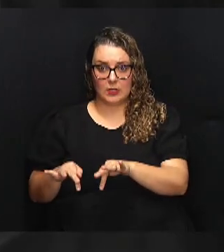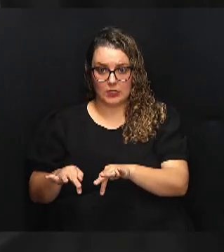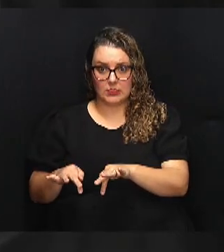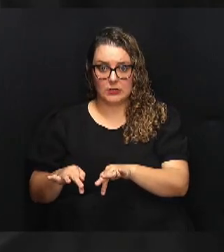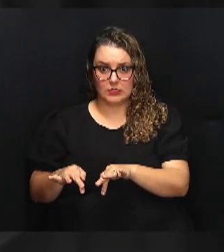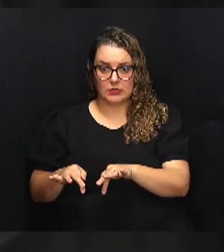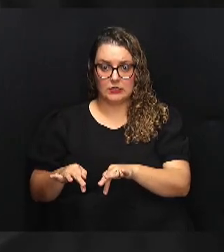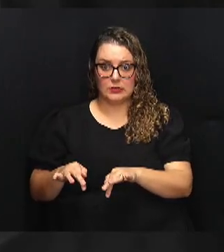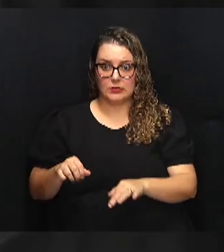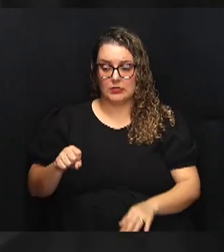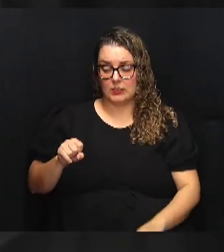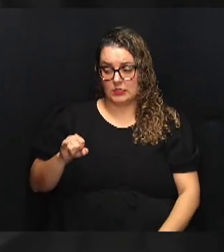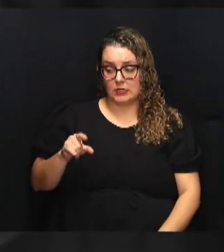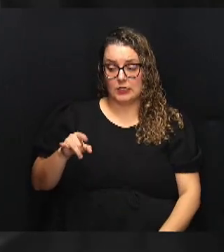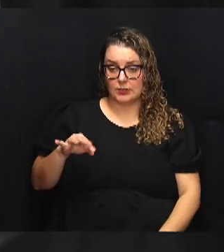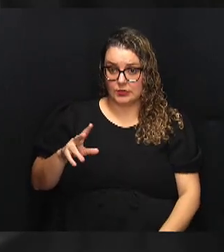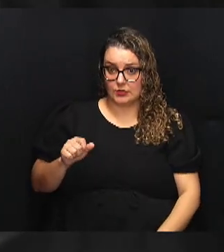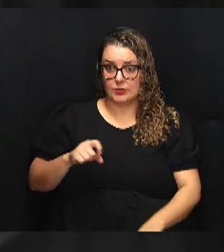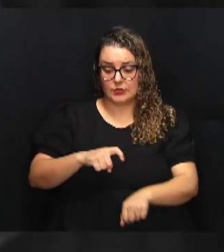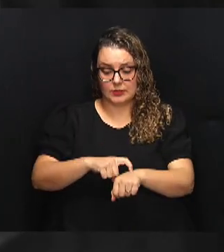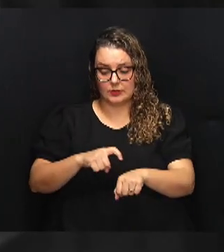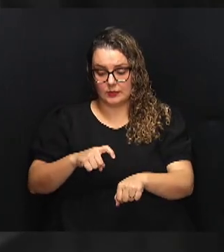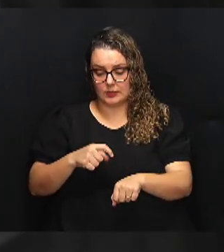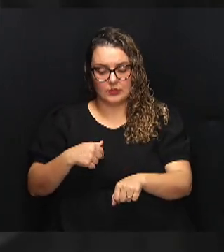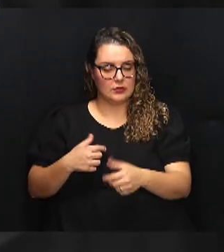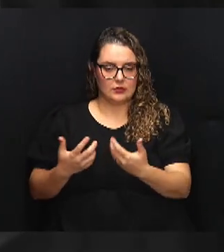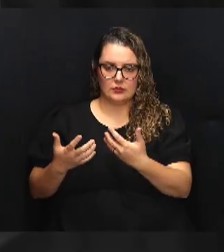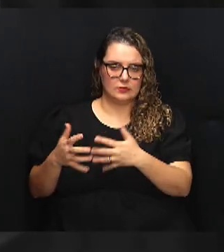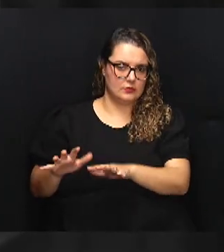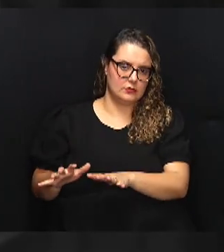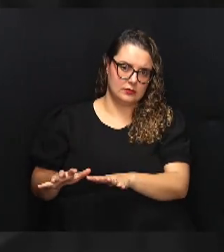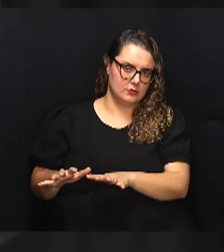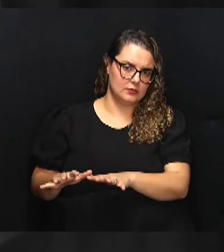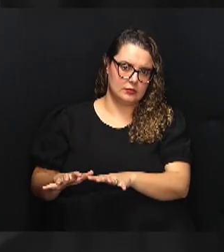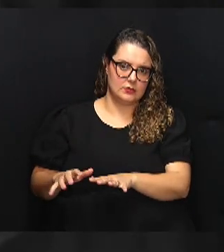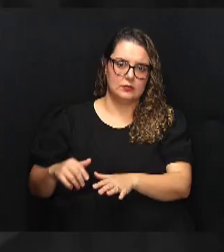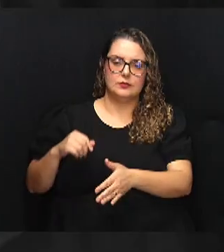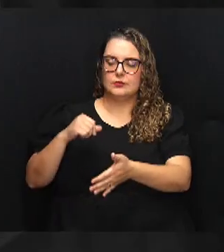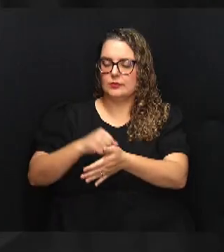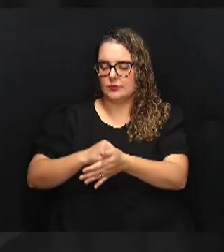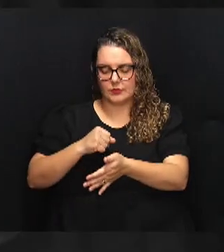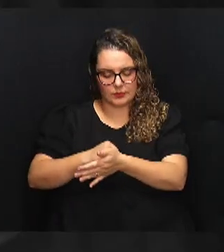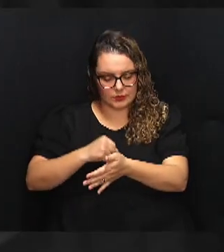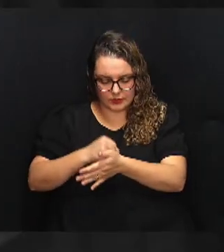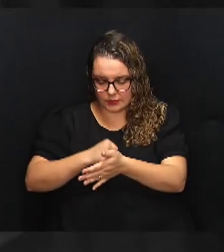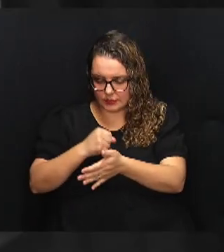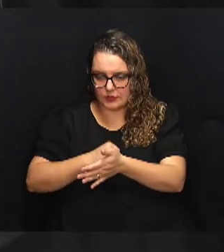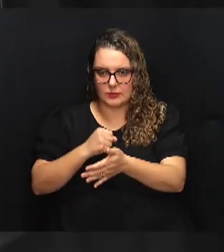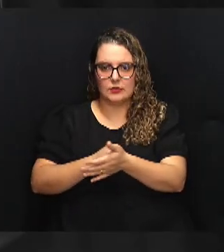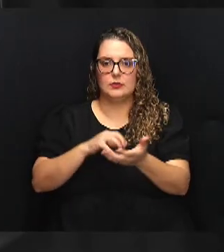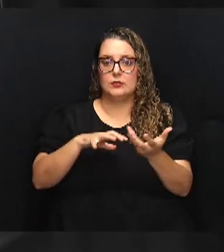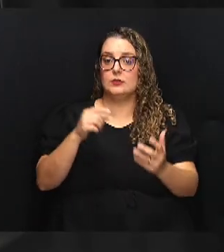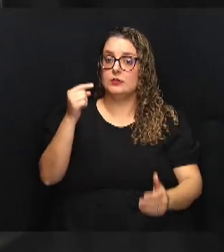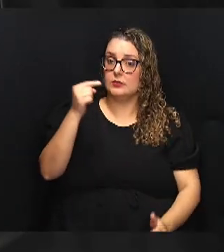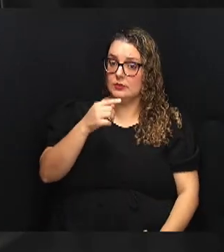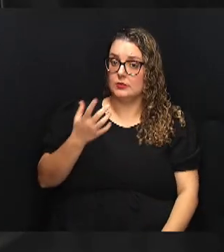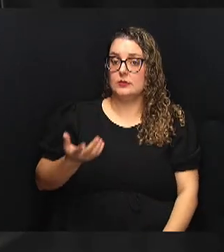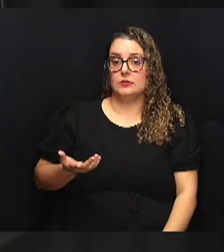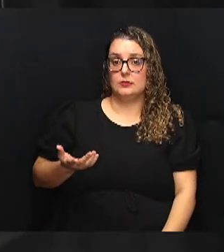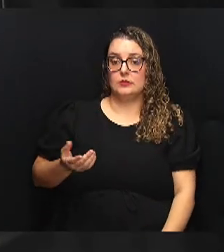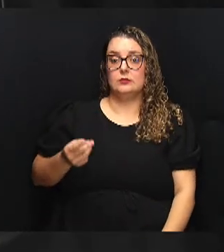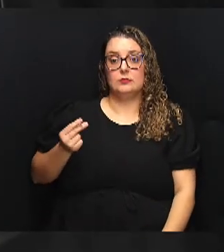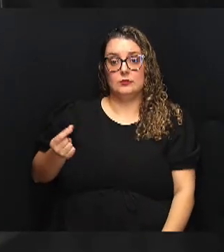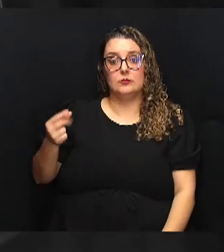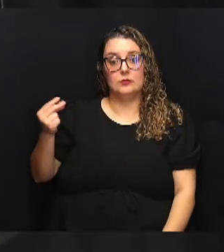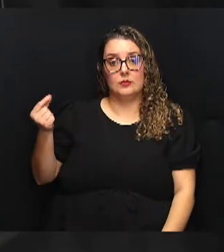das saidinhas temporárias, né? É algo que a gente já vem lutando lá no Congresso Nacional há bastante